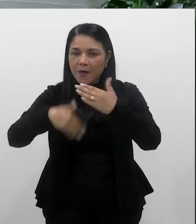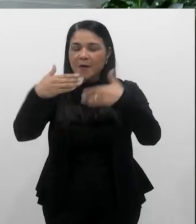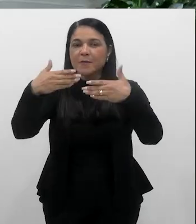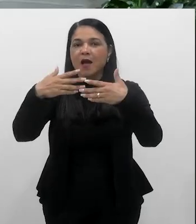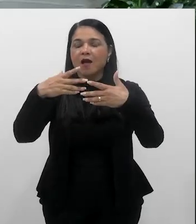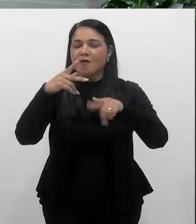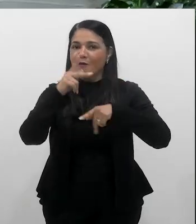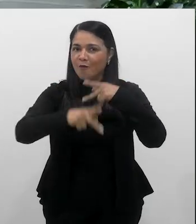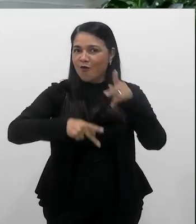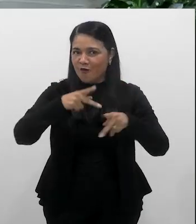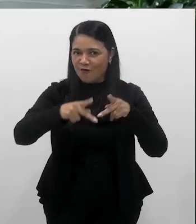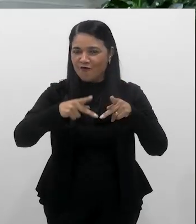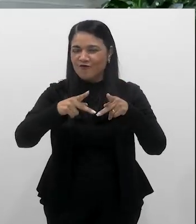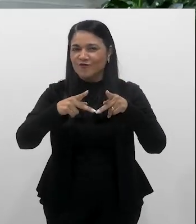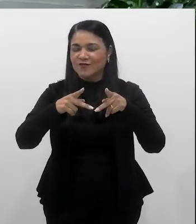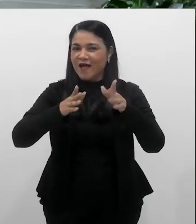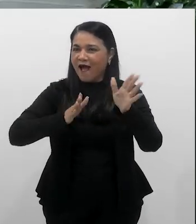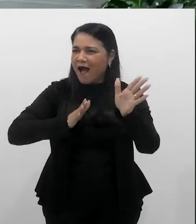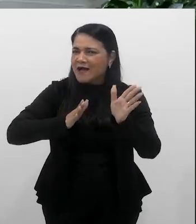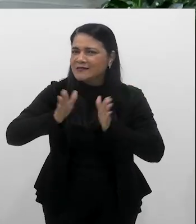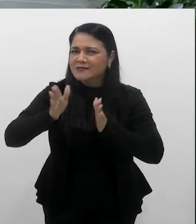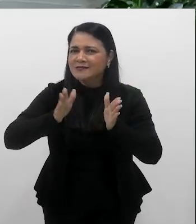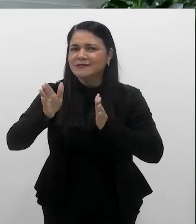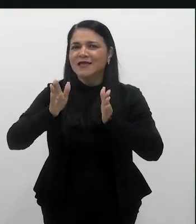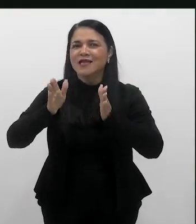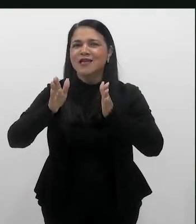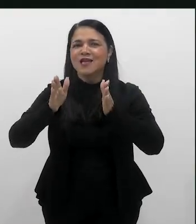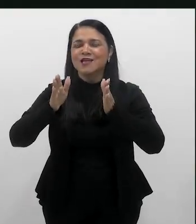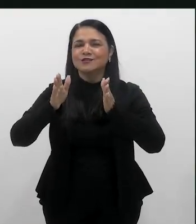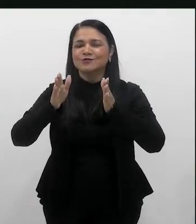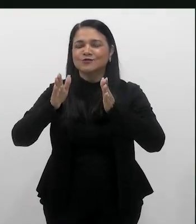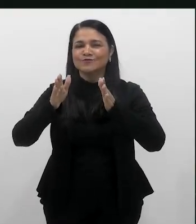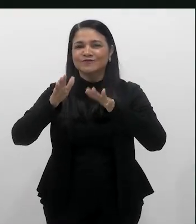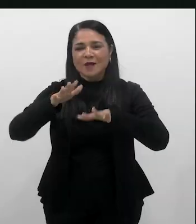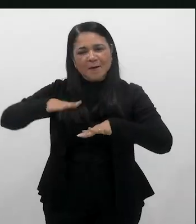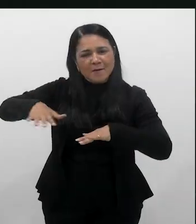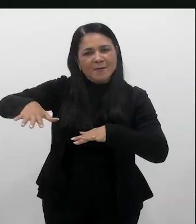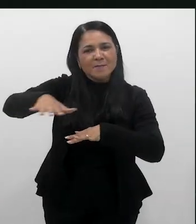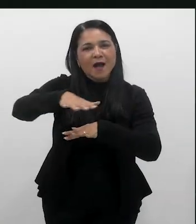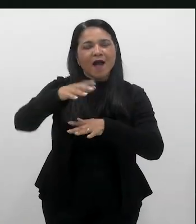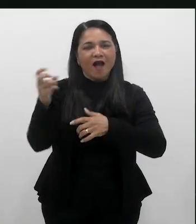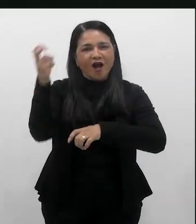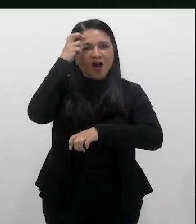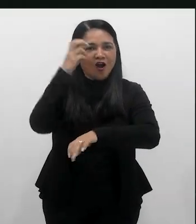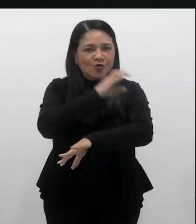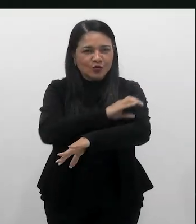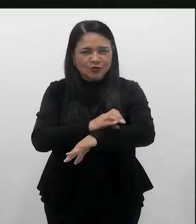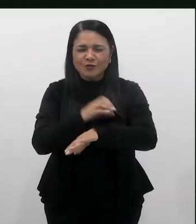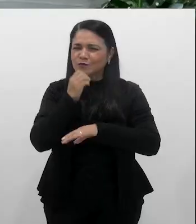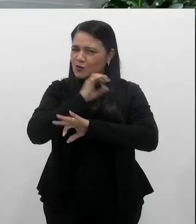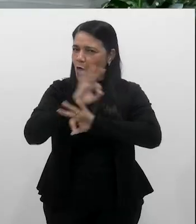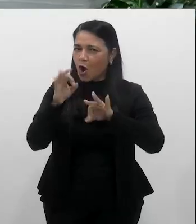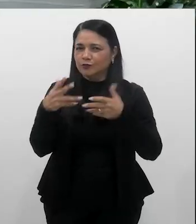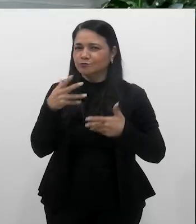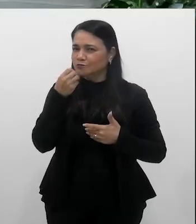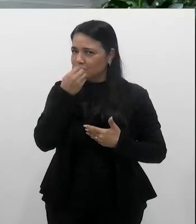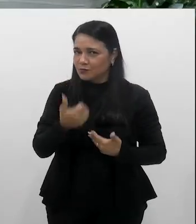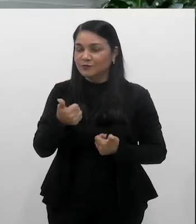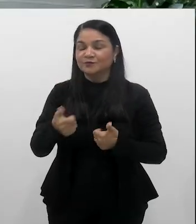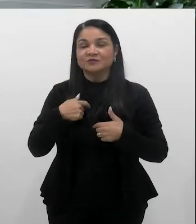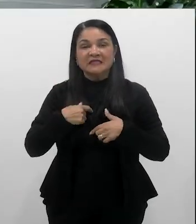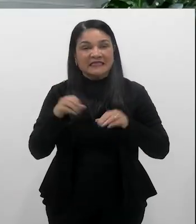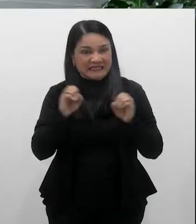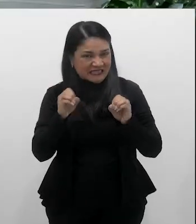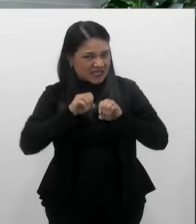emancipa o nosso povo, Isso. Né? Que dá acesso a esses instrumentos de cultura. Então é muito bom. Muito bom, porque eu acho que